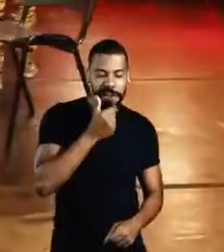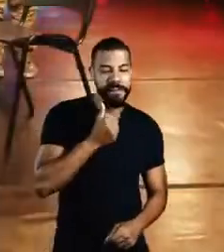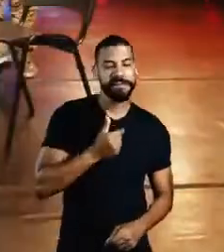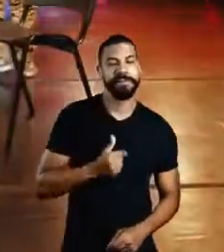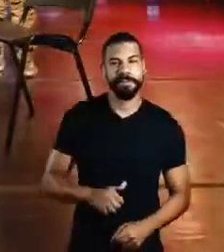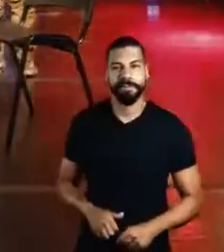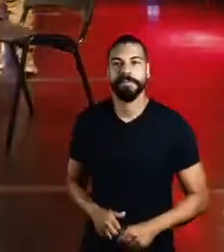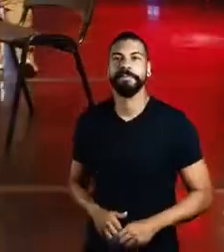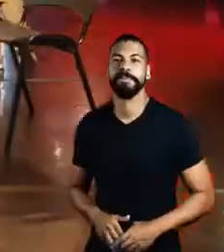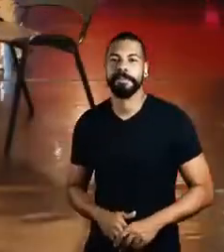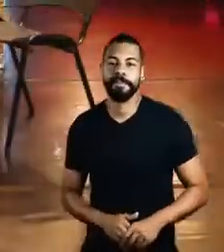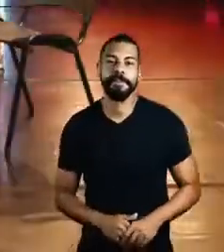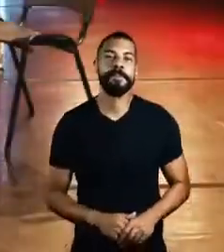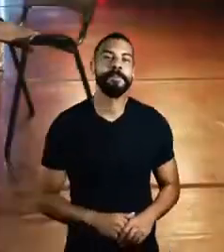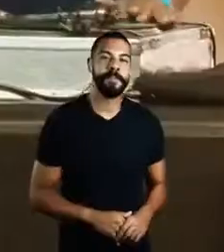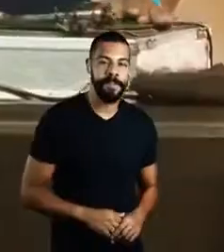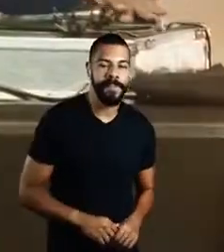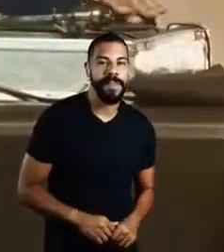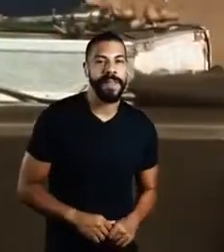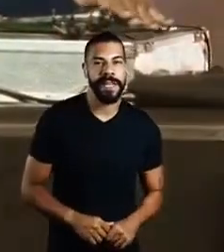Função.